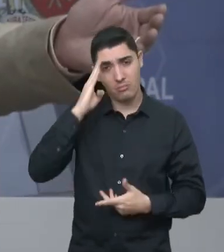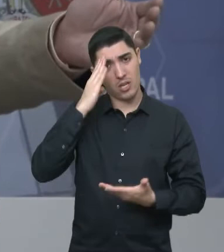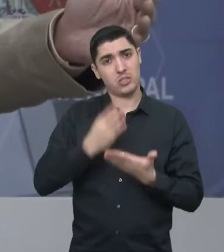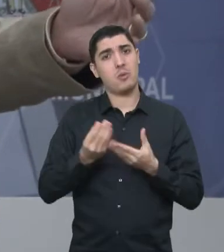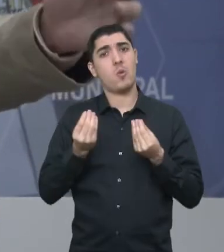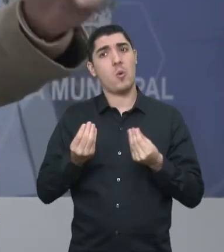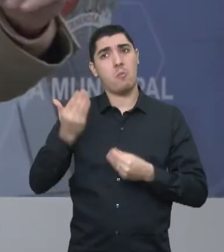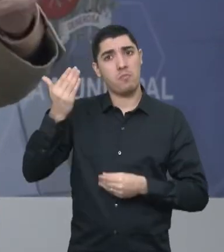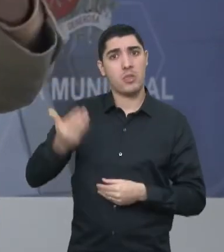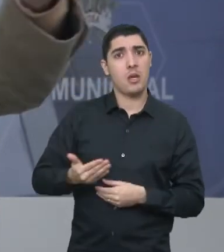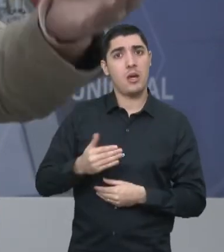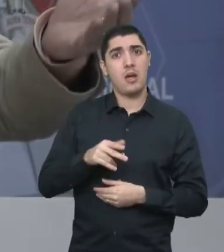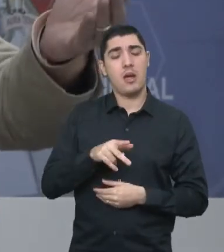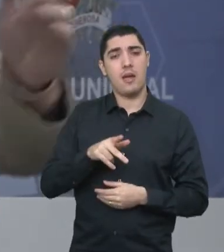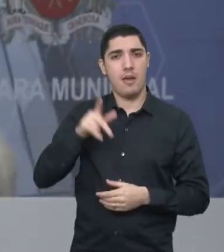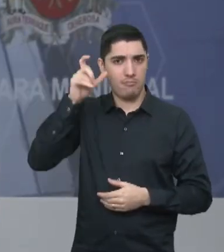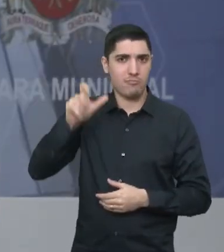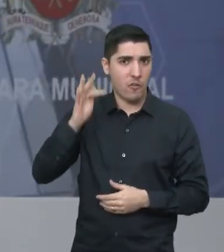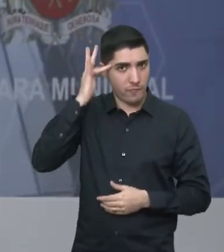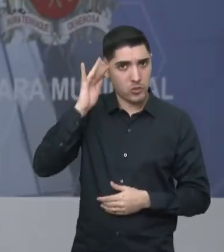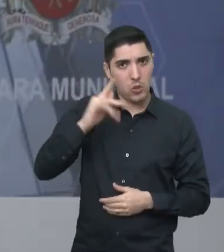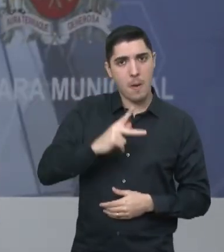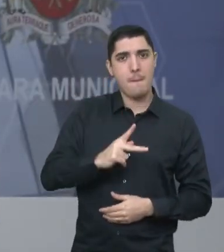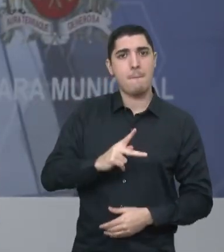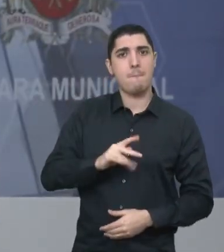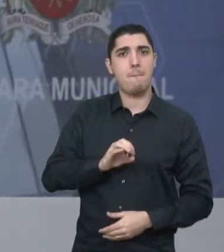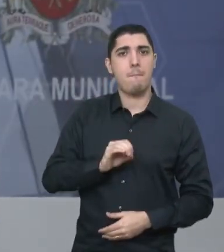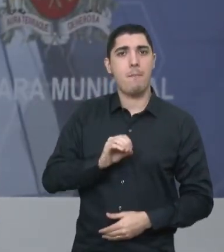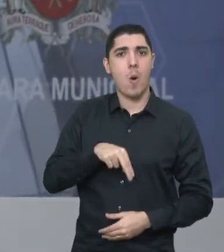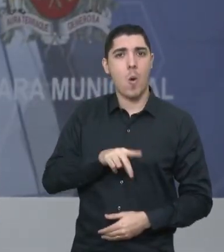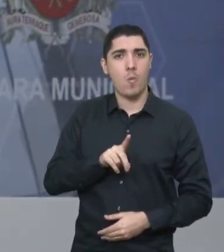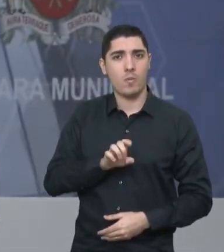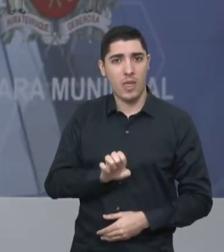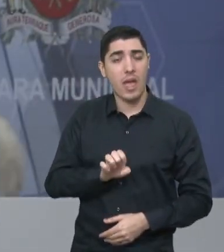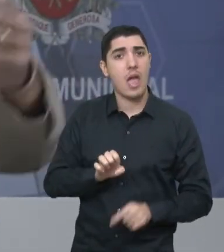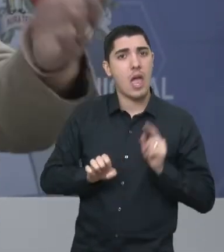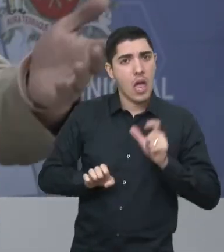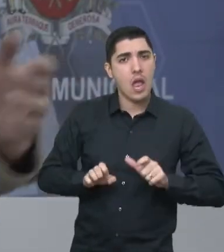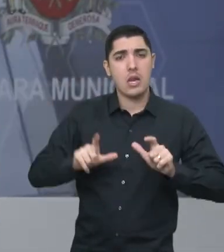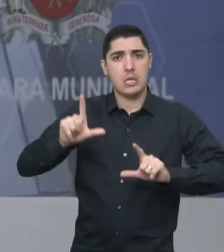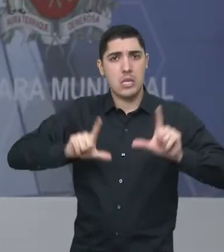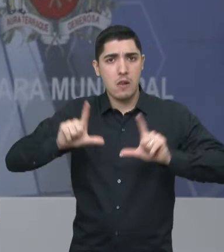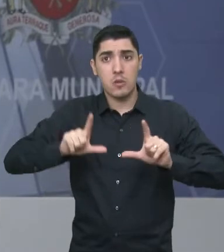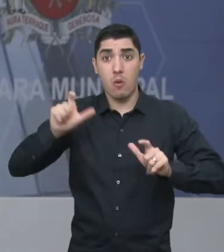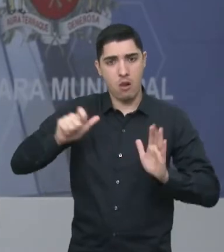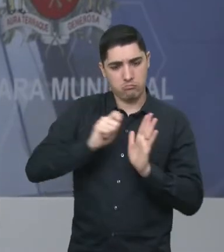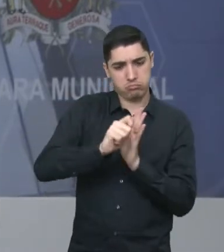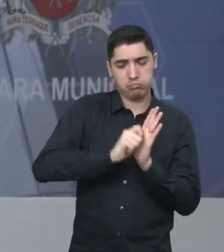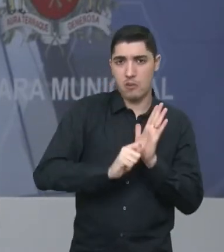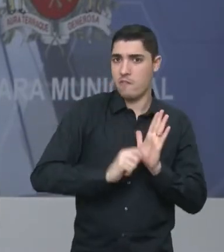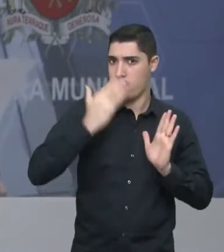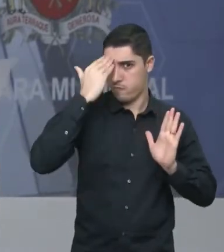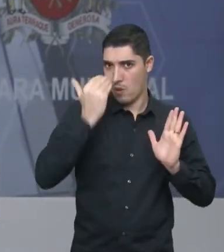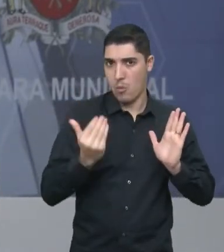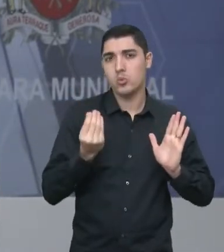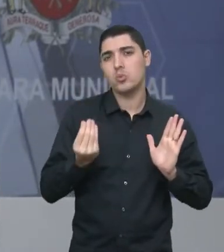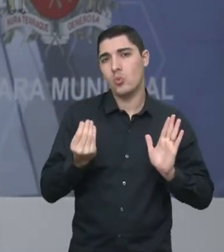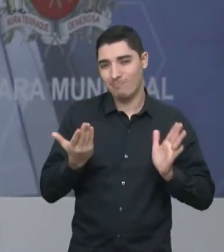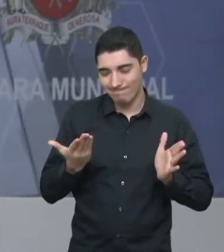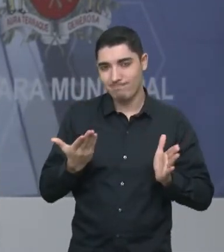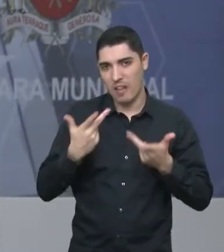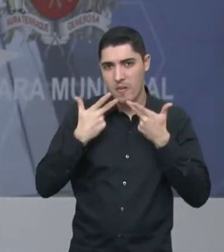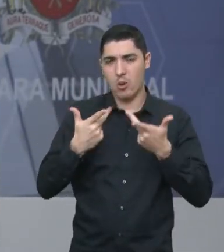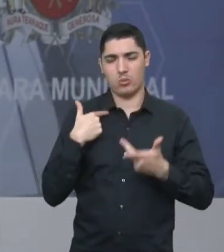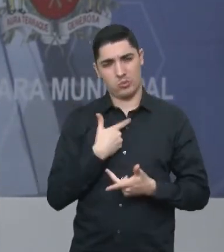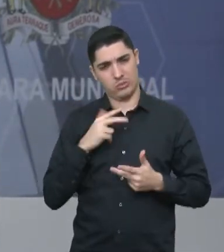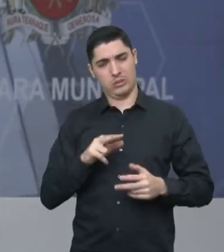tão conceituada, que a gente assiste em muitos programas de TV, um escritor famoso, e a gente até se assusta